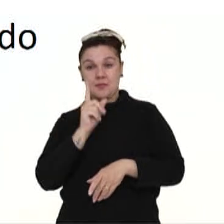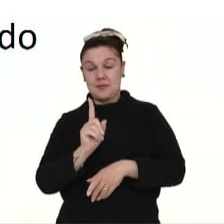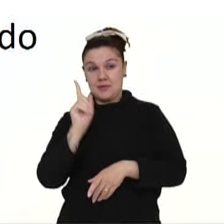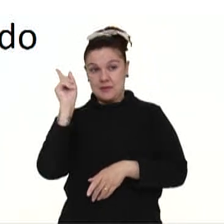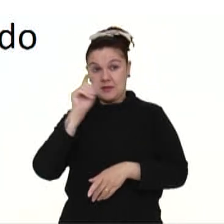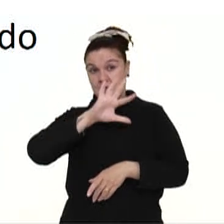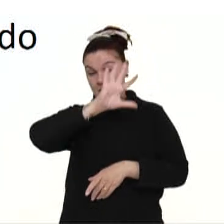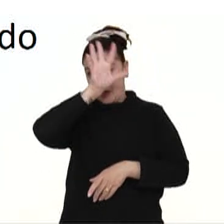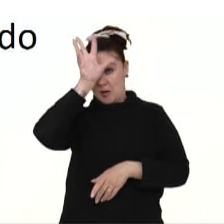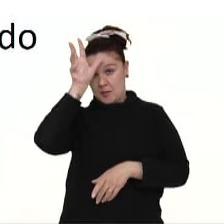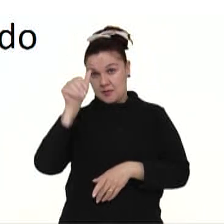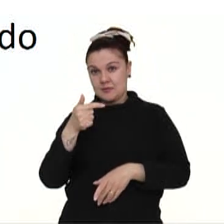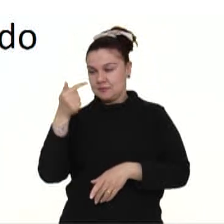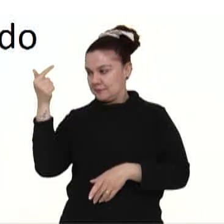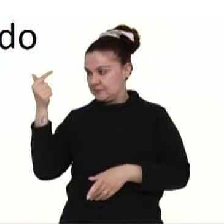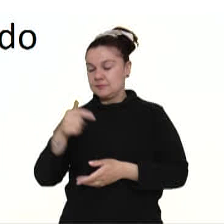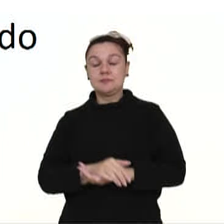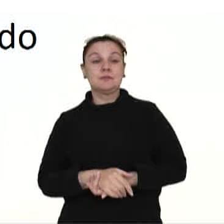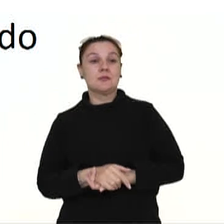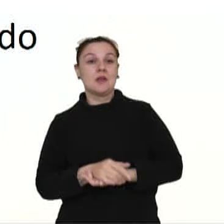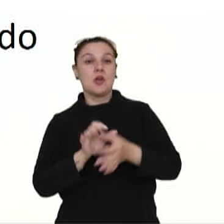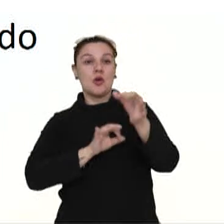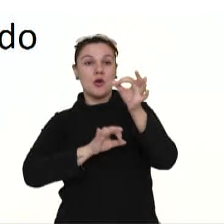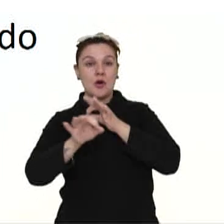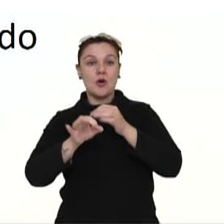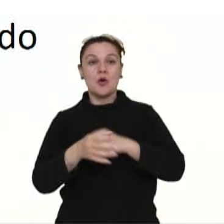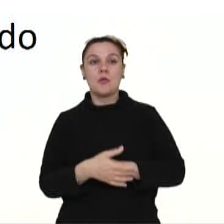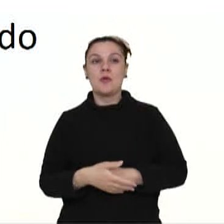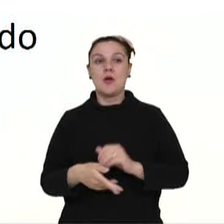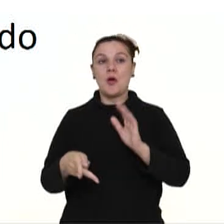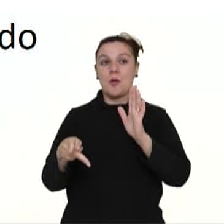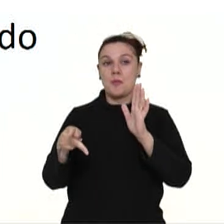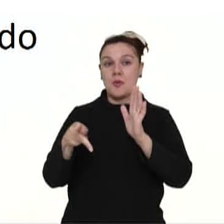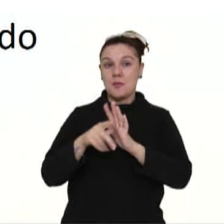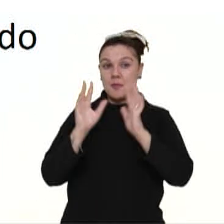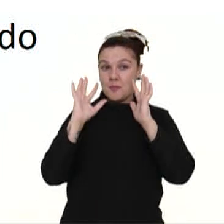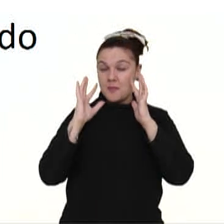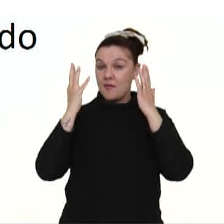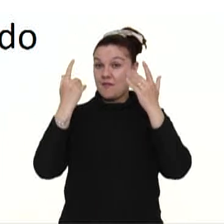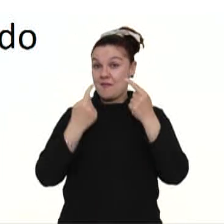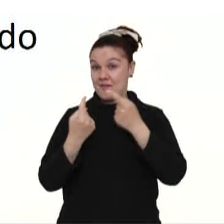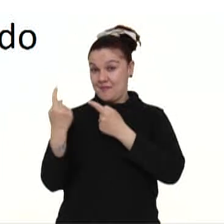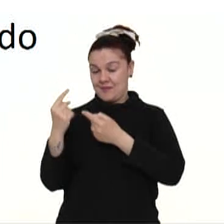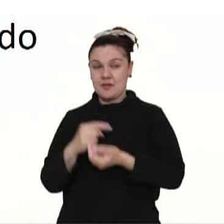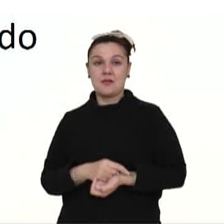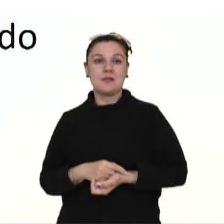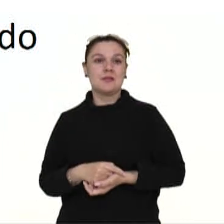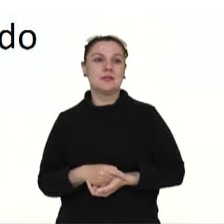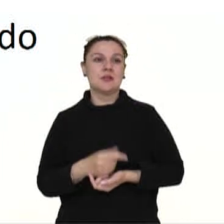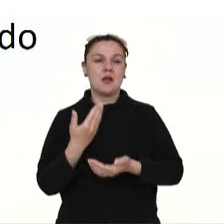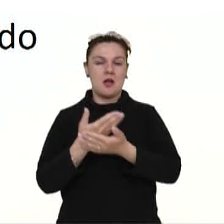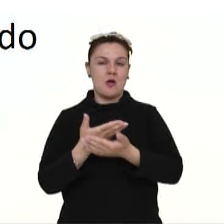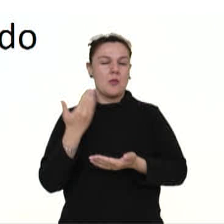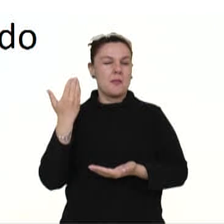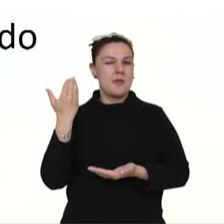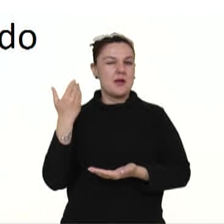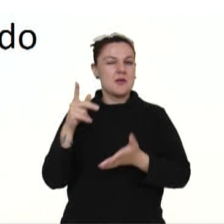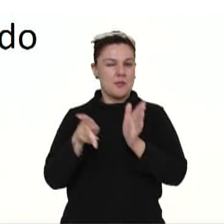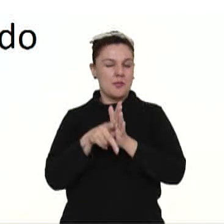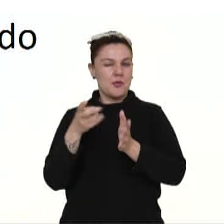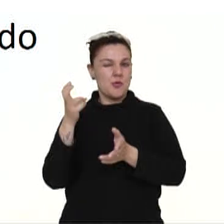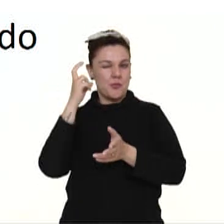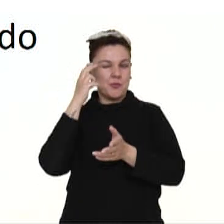Yanomami da Amazonas, preparando a propunha para a festa. Eu trouxe essa imagem também para vocês na aula de matriz